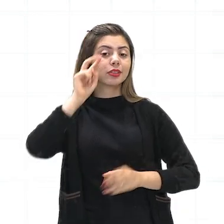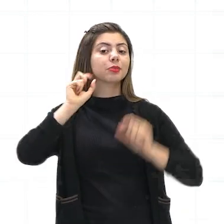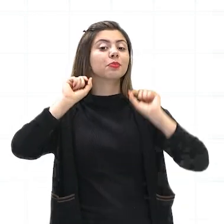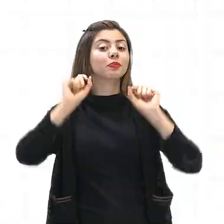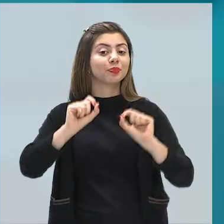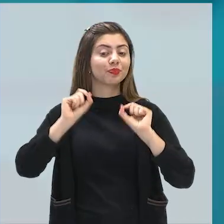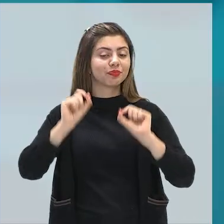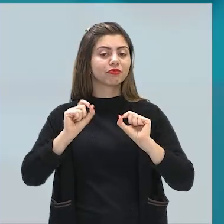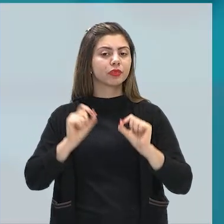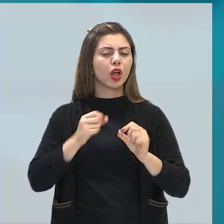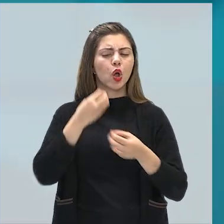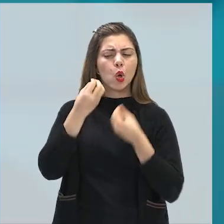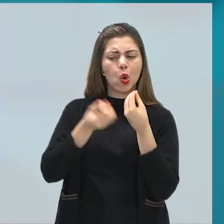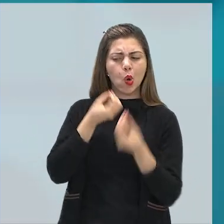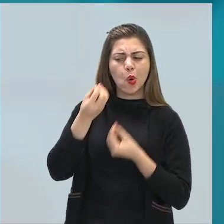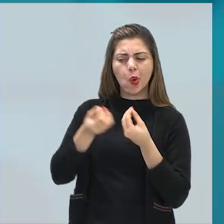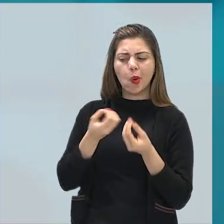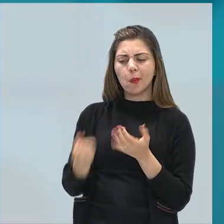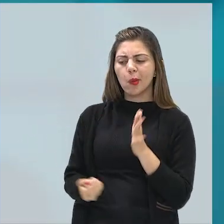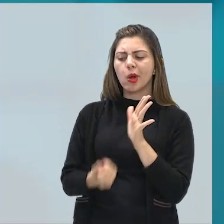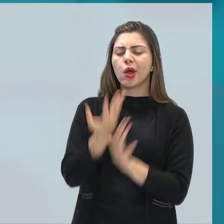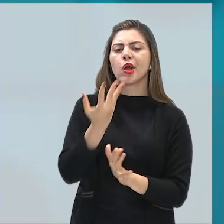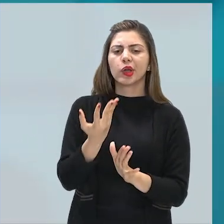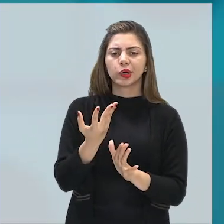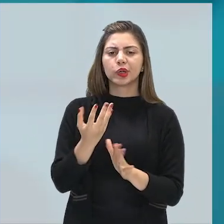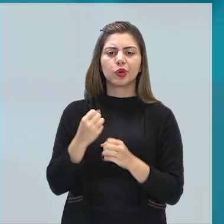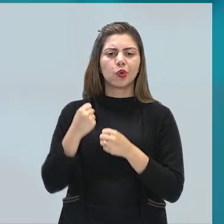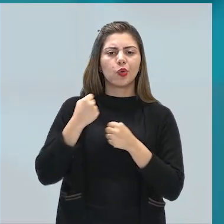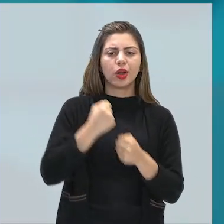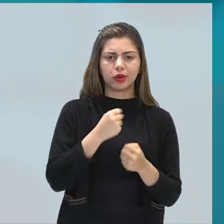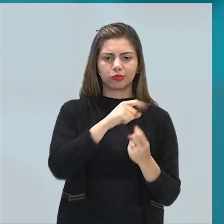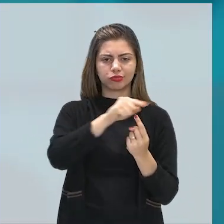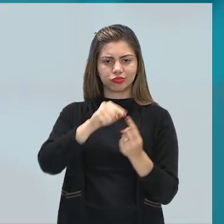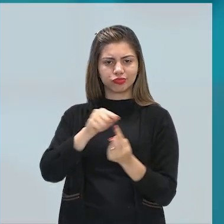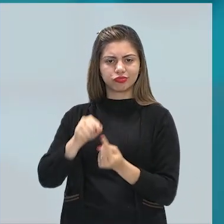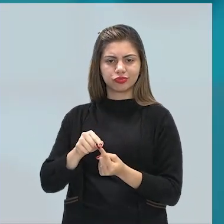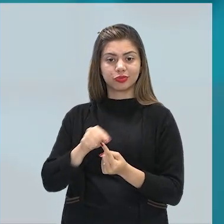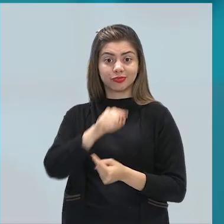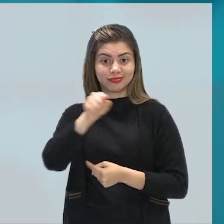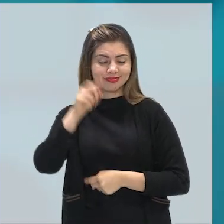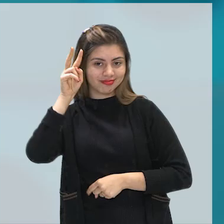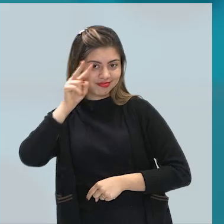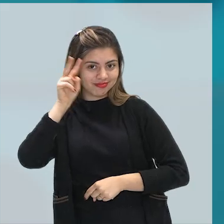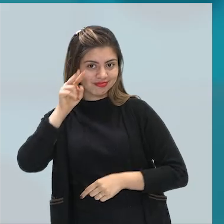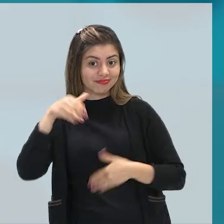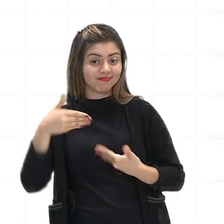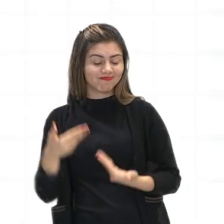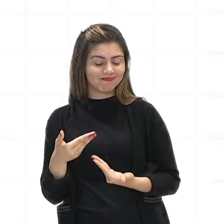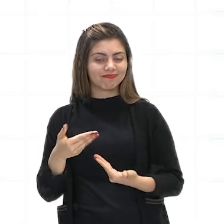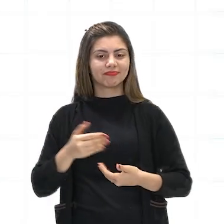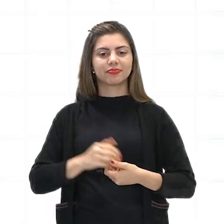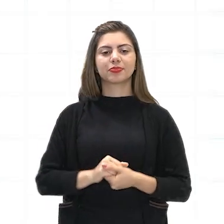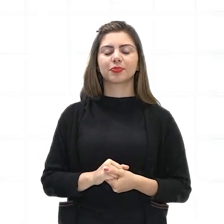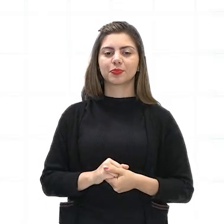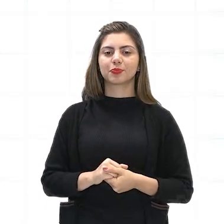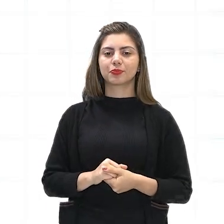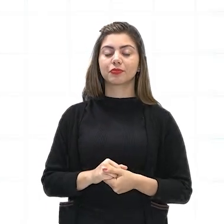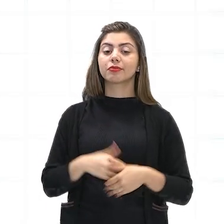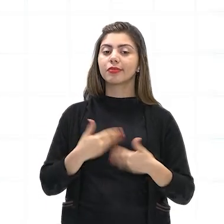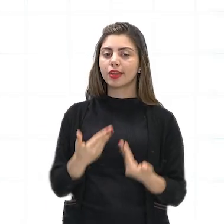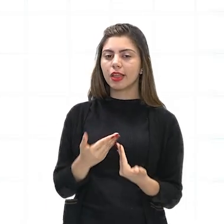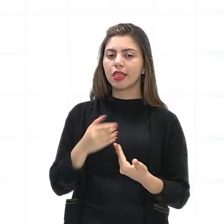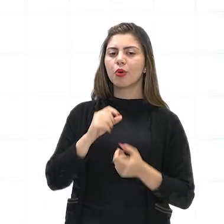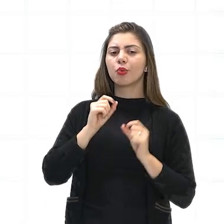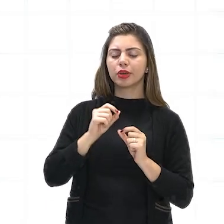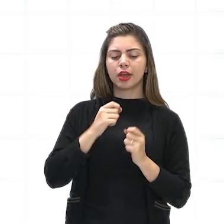vocês como surgiram as lutas. Vocês lembram? Vamos lá. Então, olha só, as lutas,